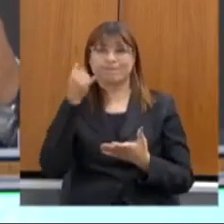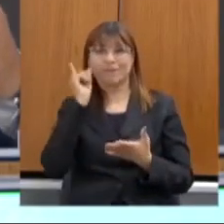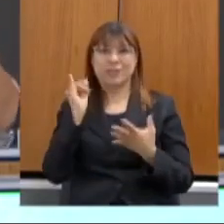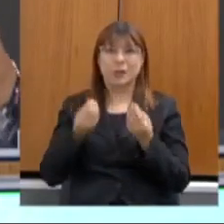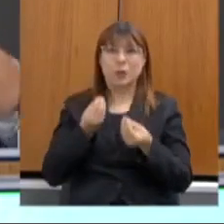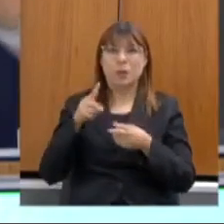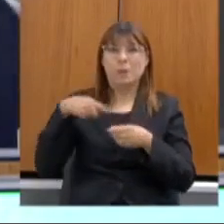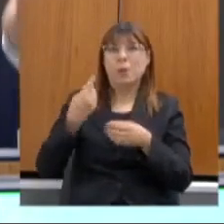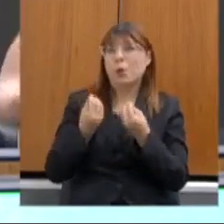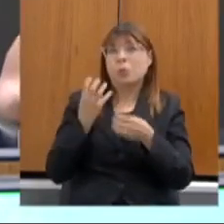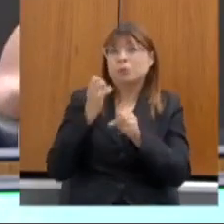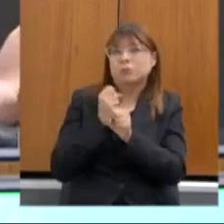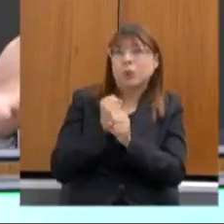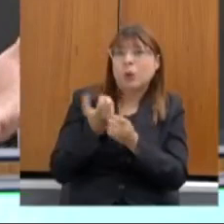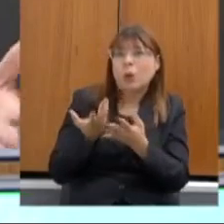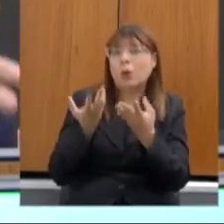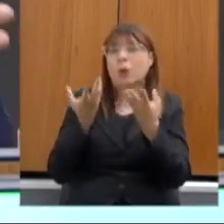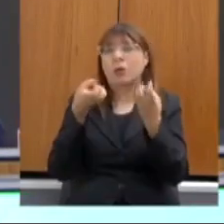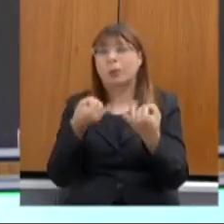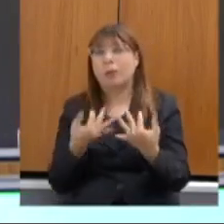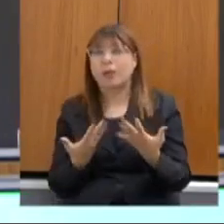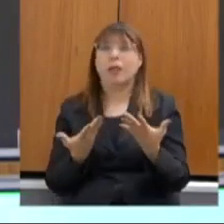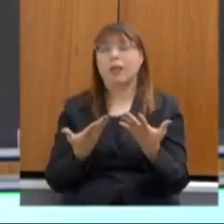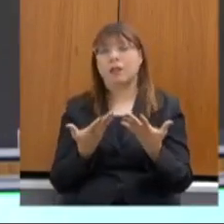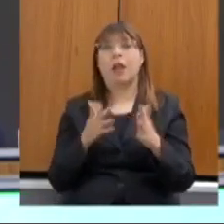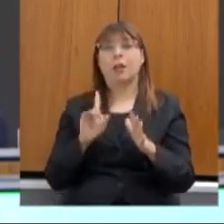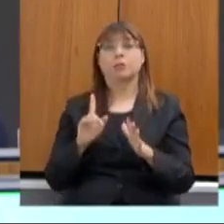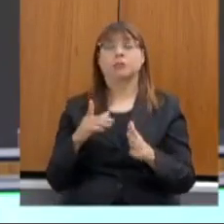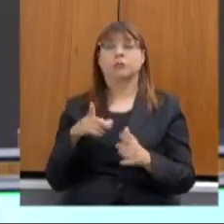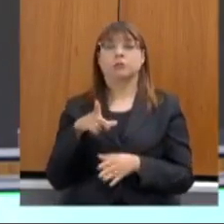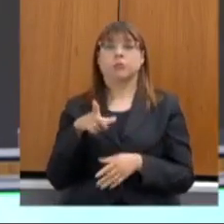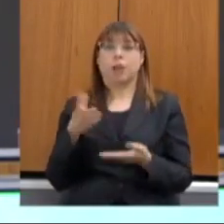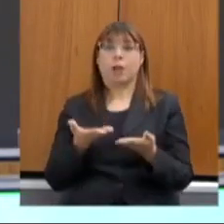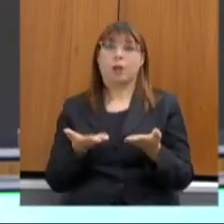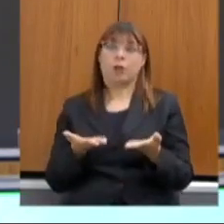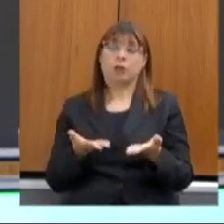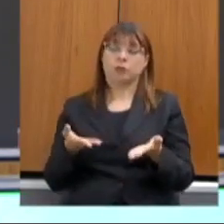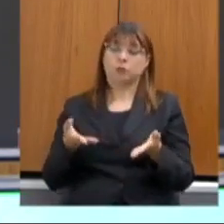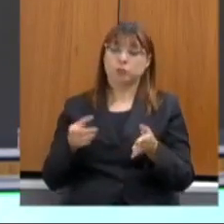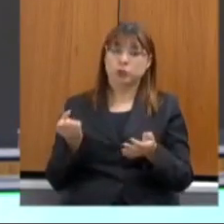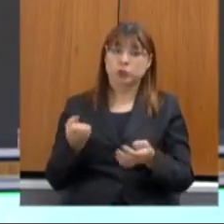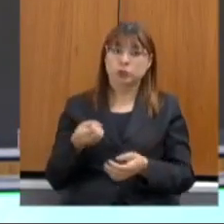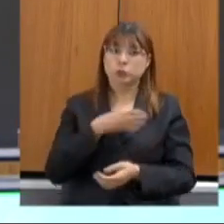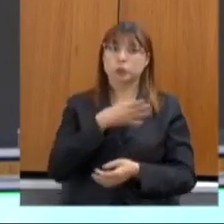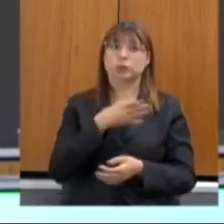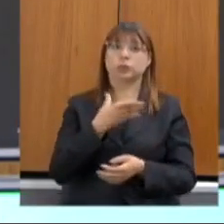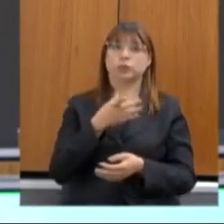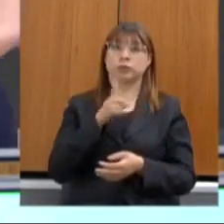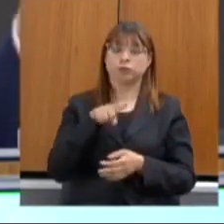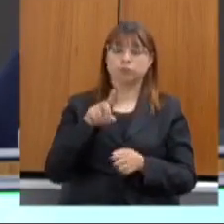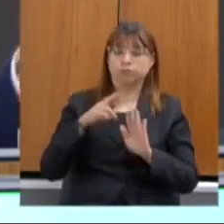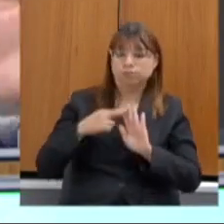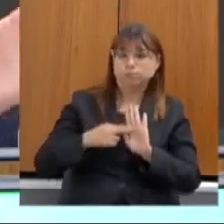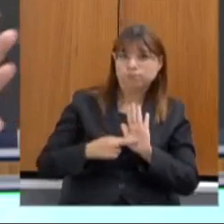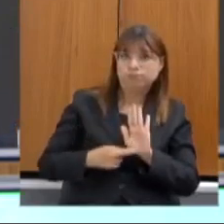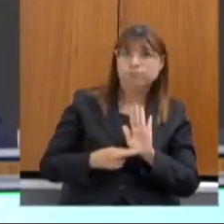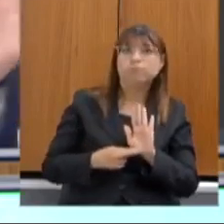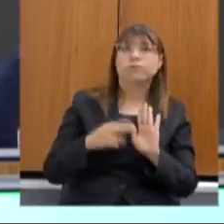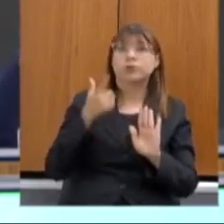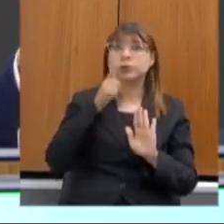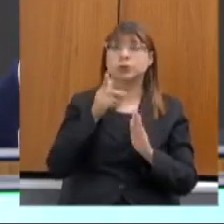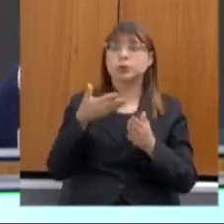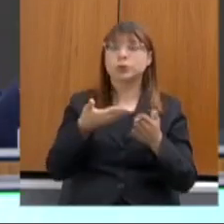muito que o privado coloque recursos e com esse novo marco regulatório nós vamos poder convidar